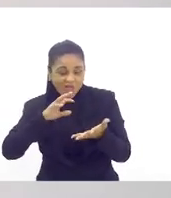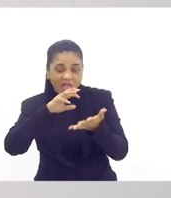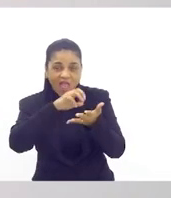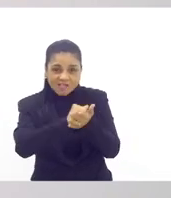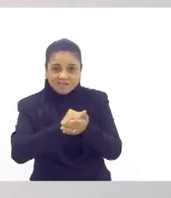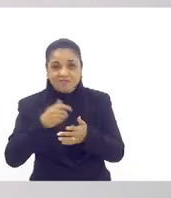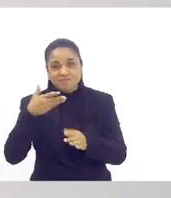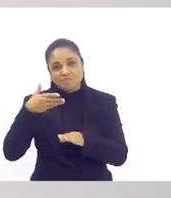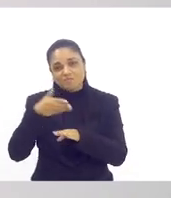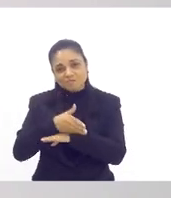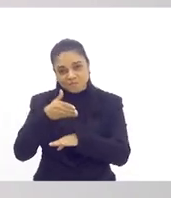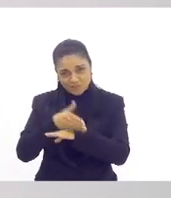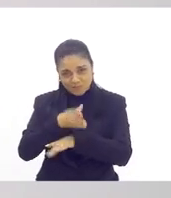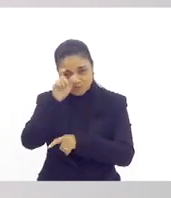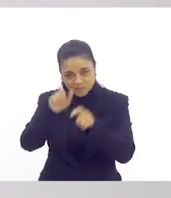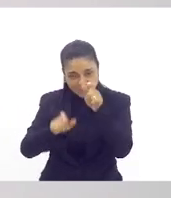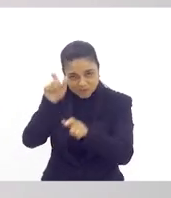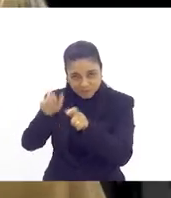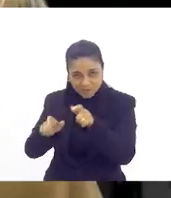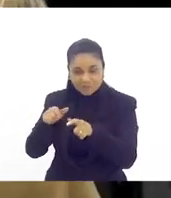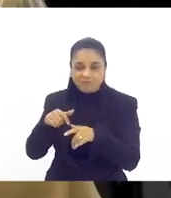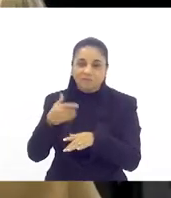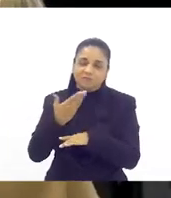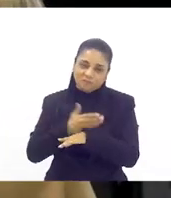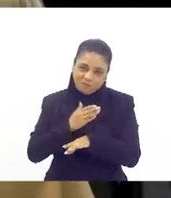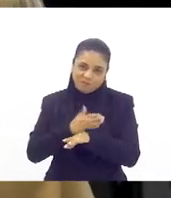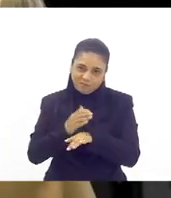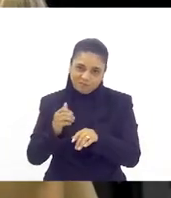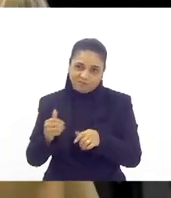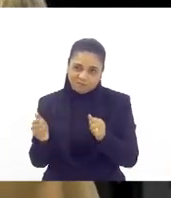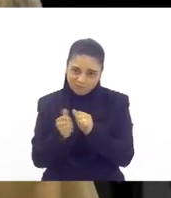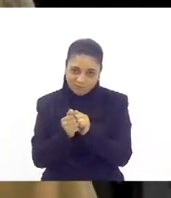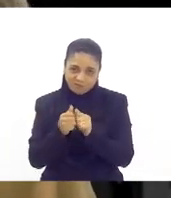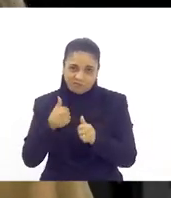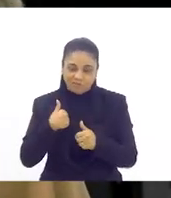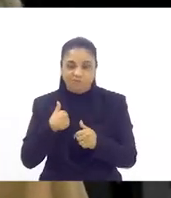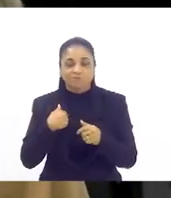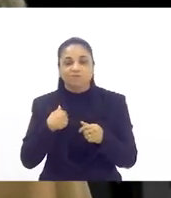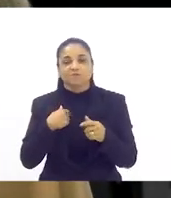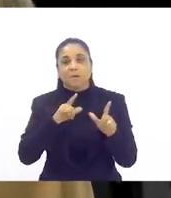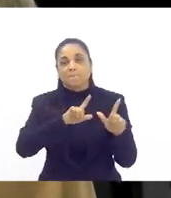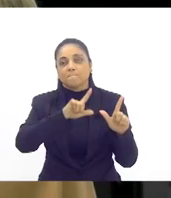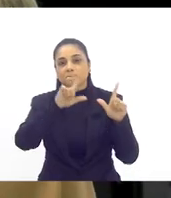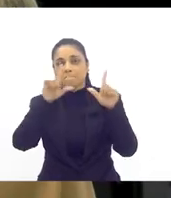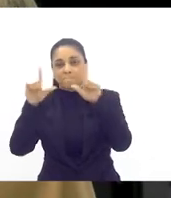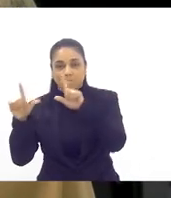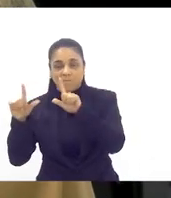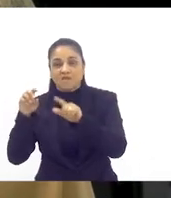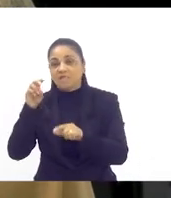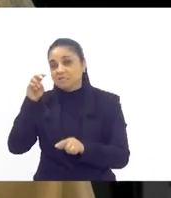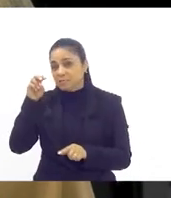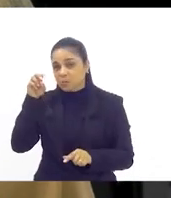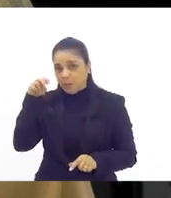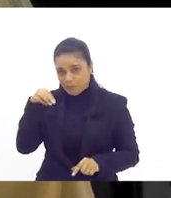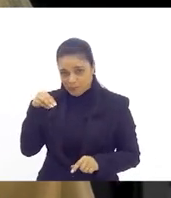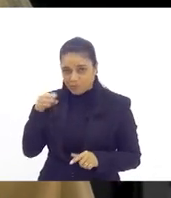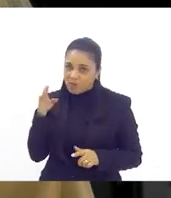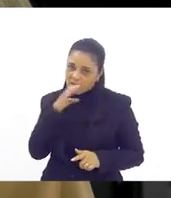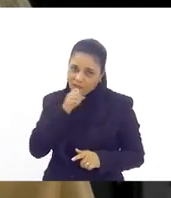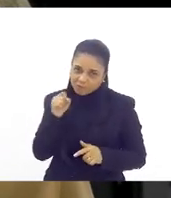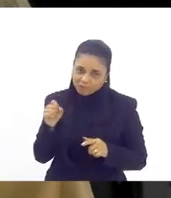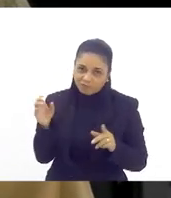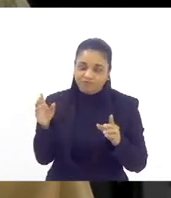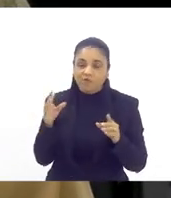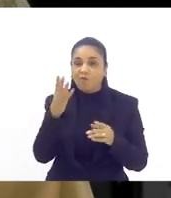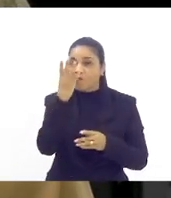participando lá do treinamento conosco pode passar já tá acabando 5 minutos eu vou dar conta isso aí é a foto da